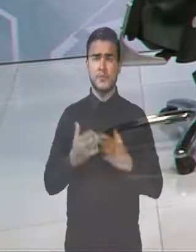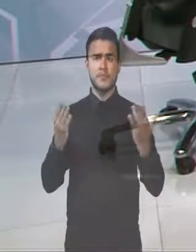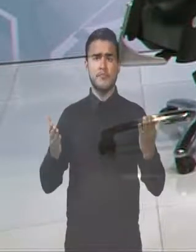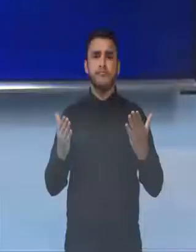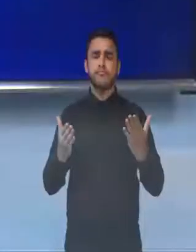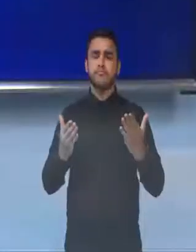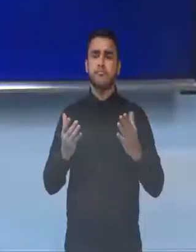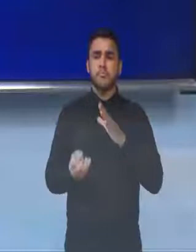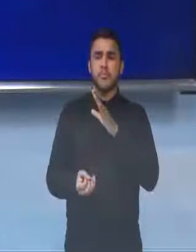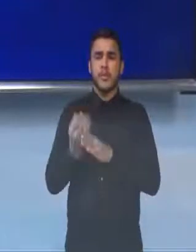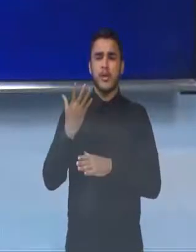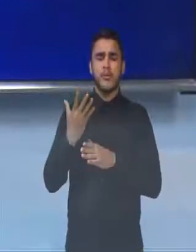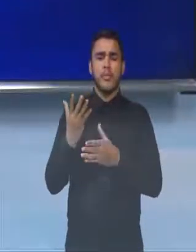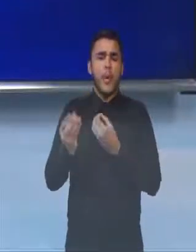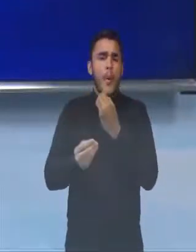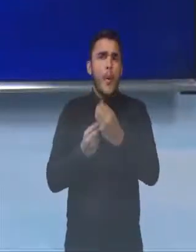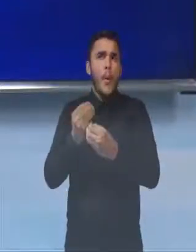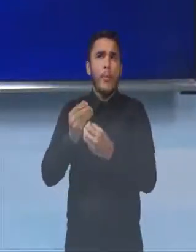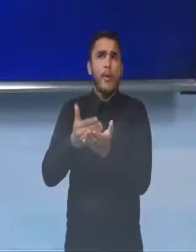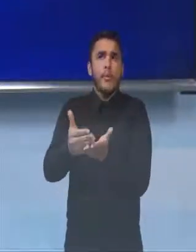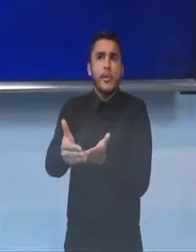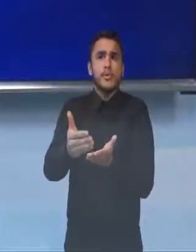de quem criou este clima, mas o fato é que,